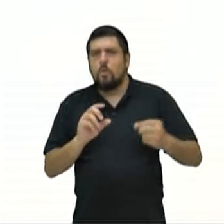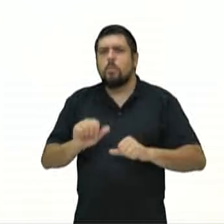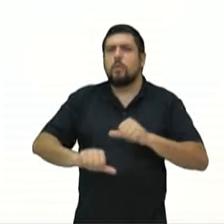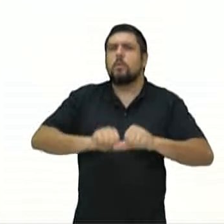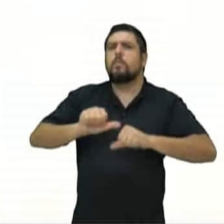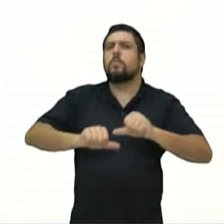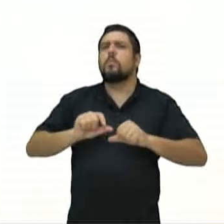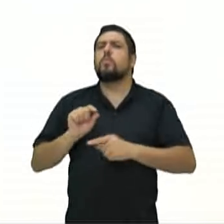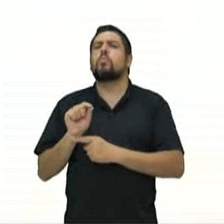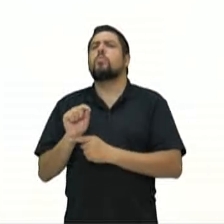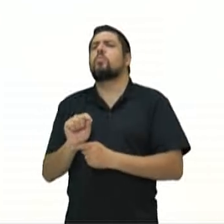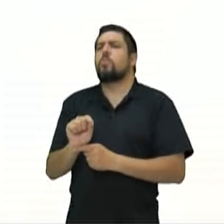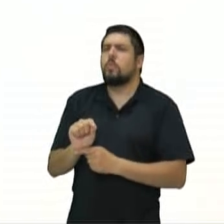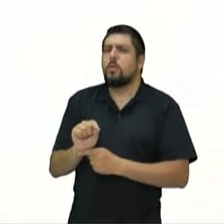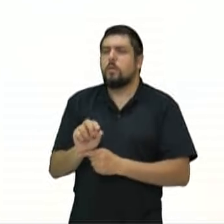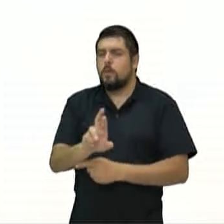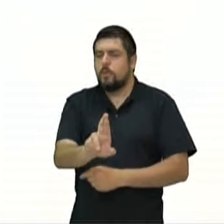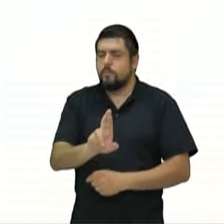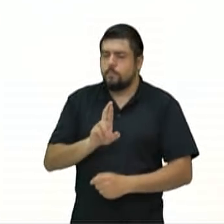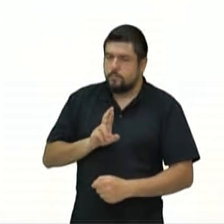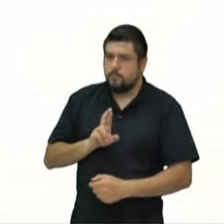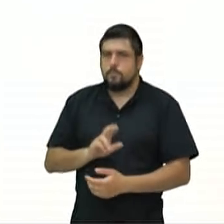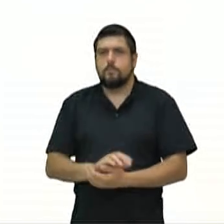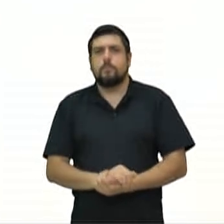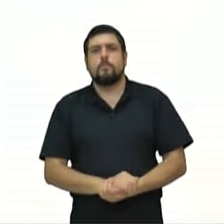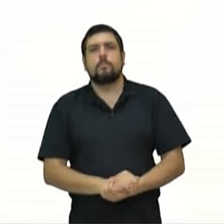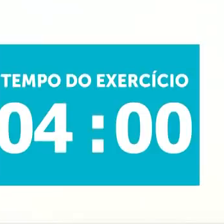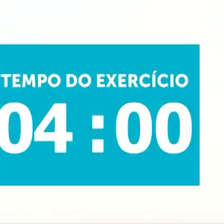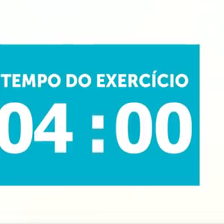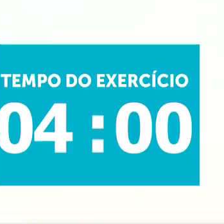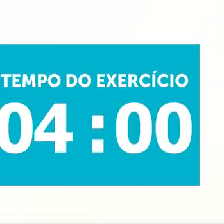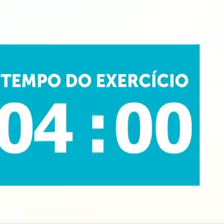trecho? Pessoal, respondam para mim, daqui a pouco a gente volta para corrigir.